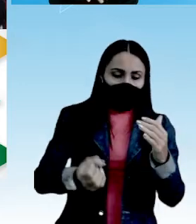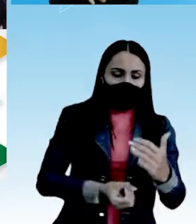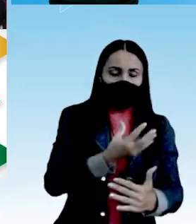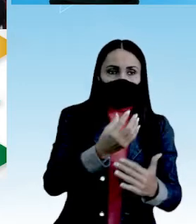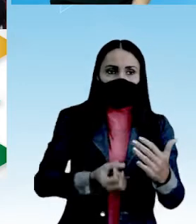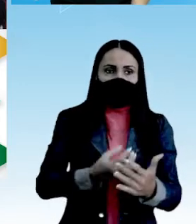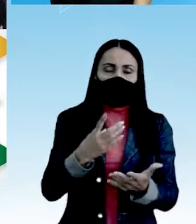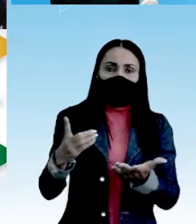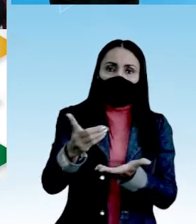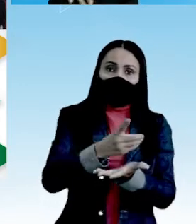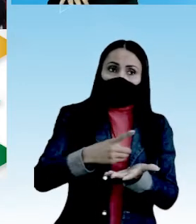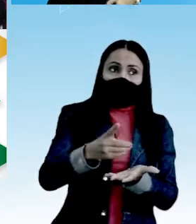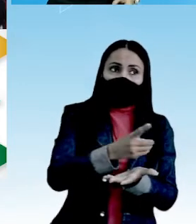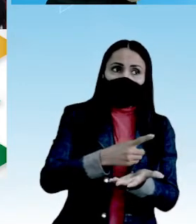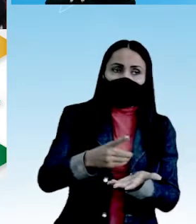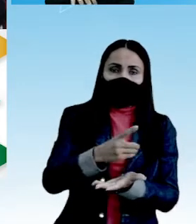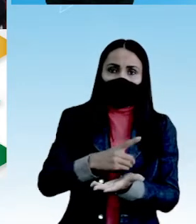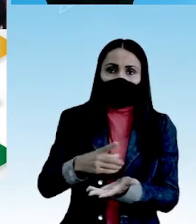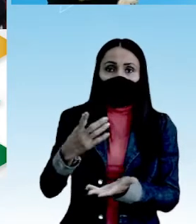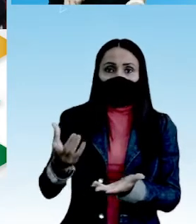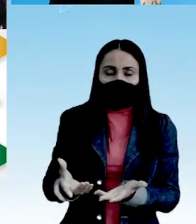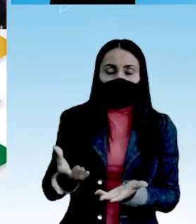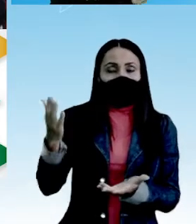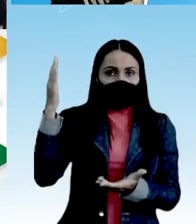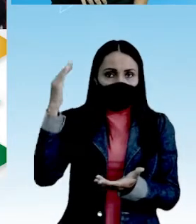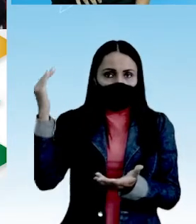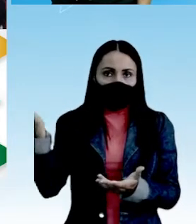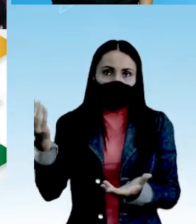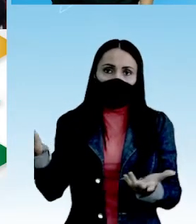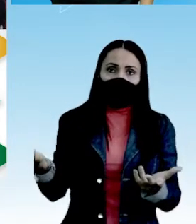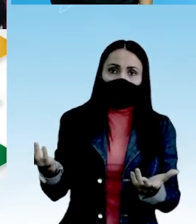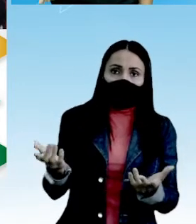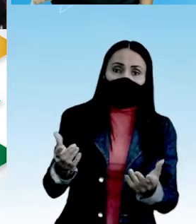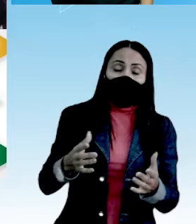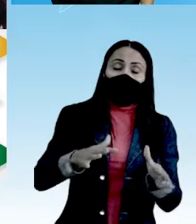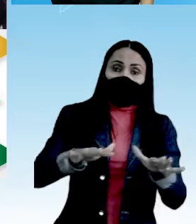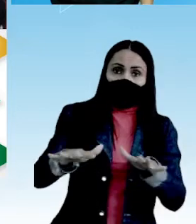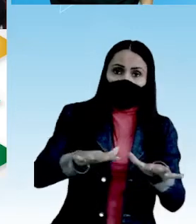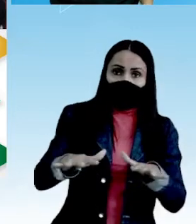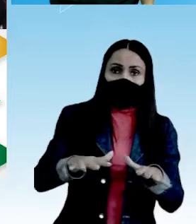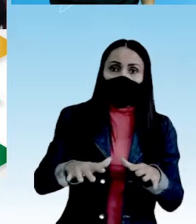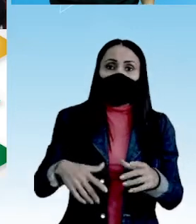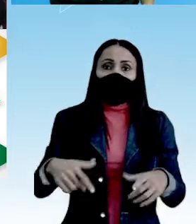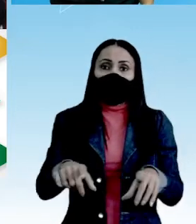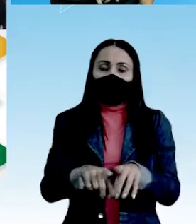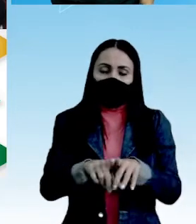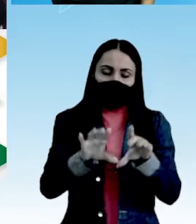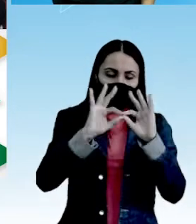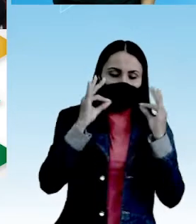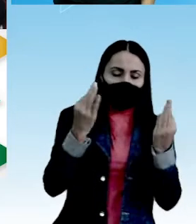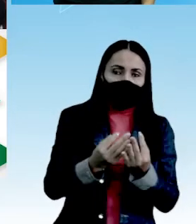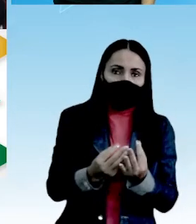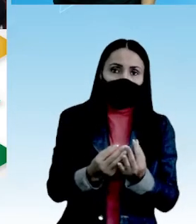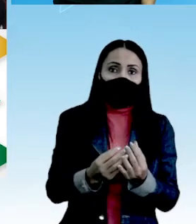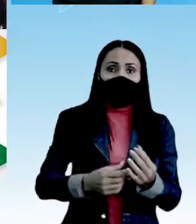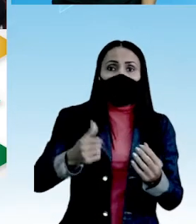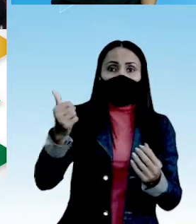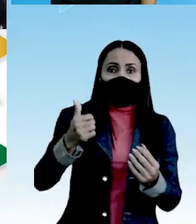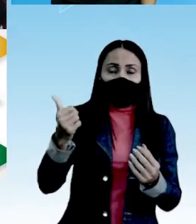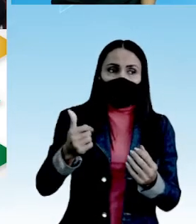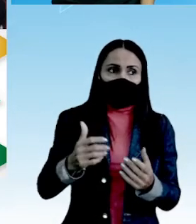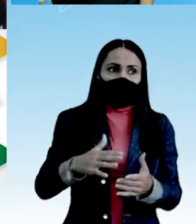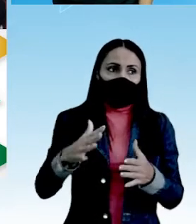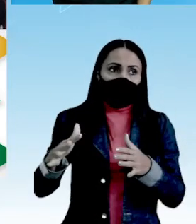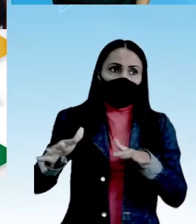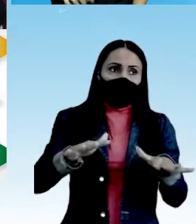escolhidos por Mark Ronson, que é um dos grandes produtores musicais e DJs, Salah Remy e pela família da artista, incluindo o primeiro single,